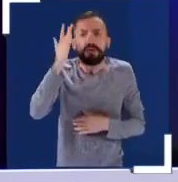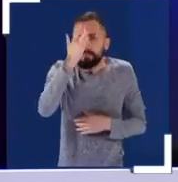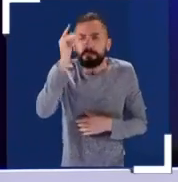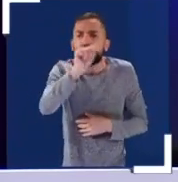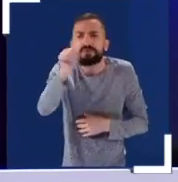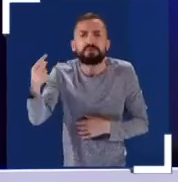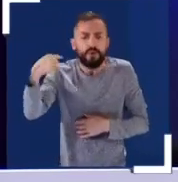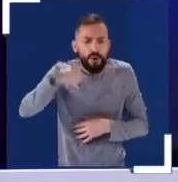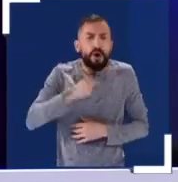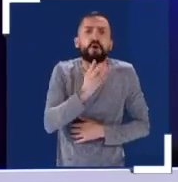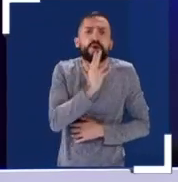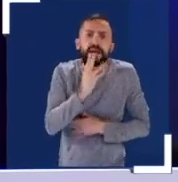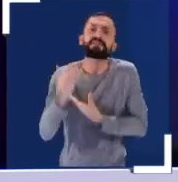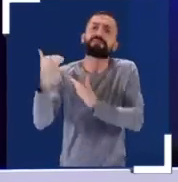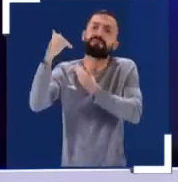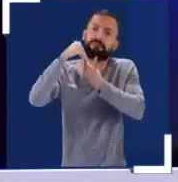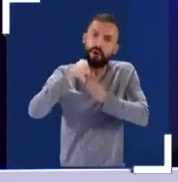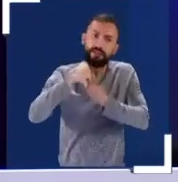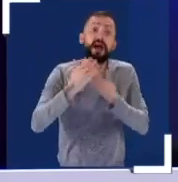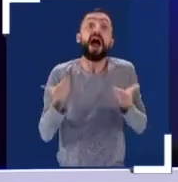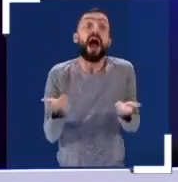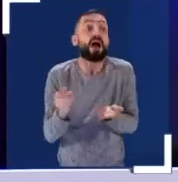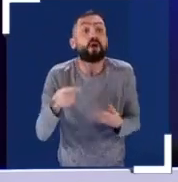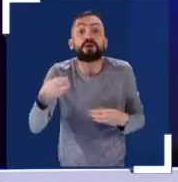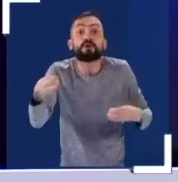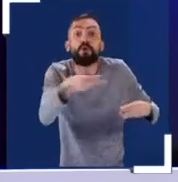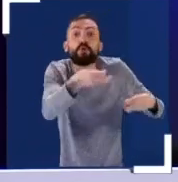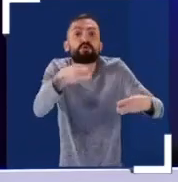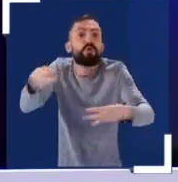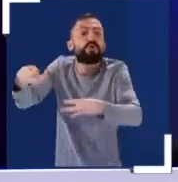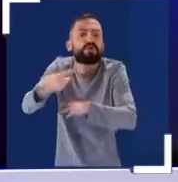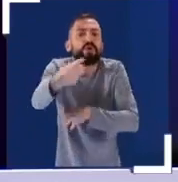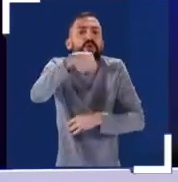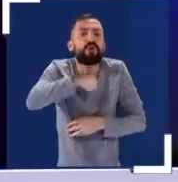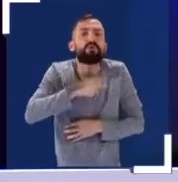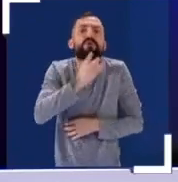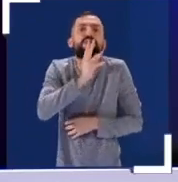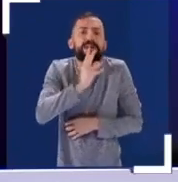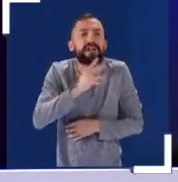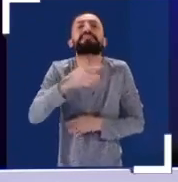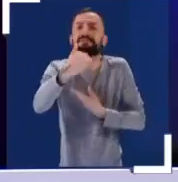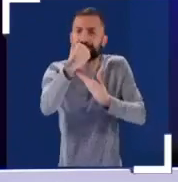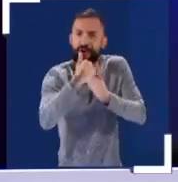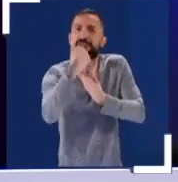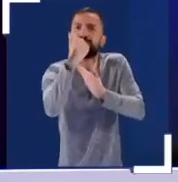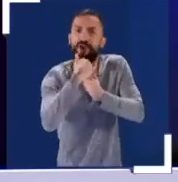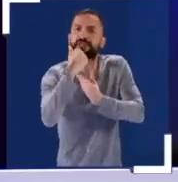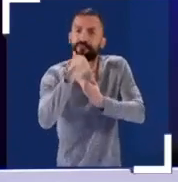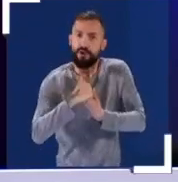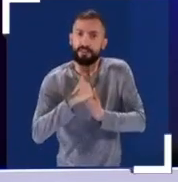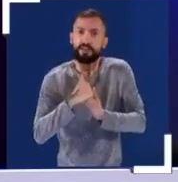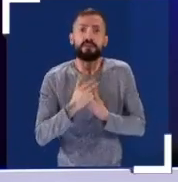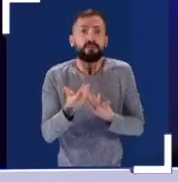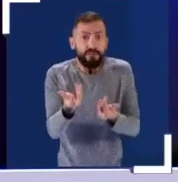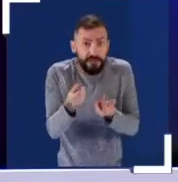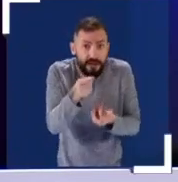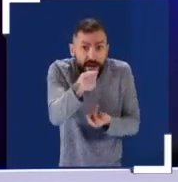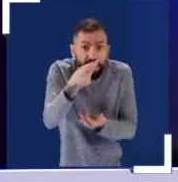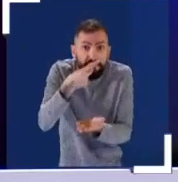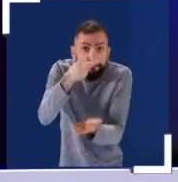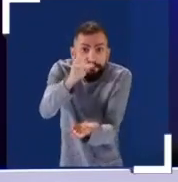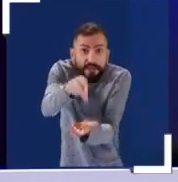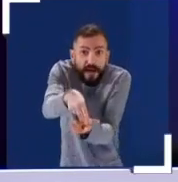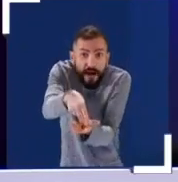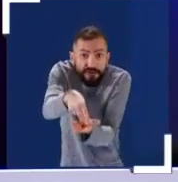mim. Agora as pessoas estão me conhecendo e estão começando mais uma vez a votar. Se você quer a verdade, se você